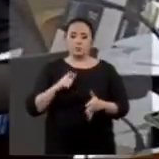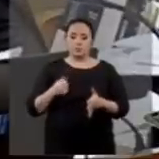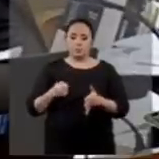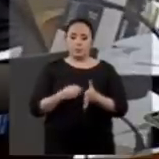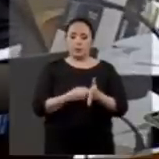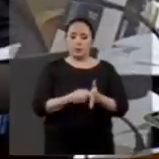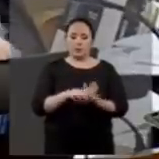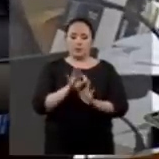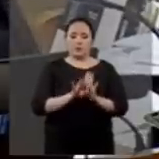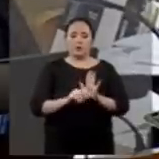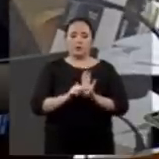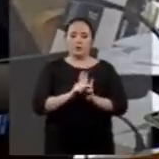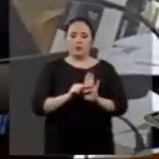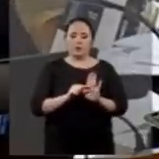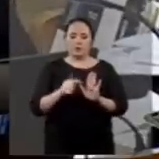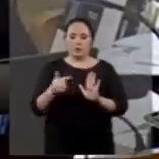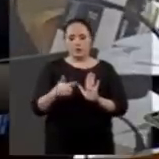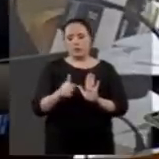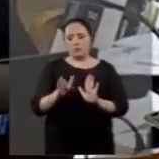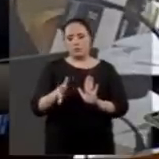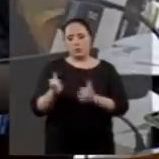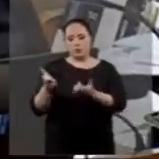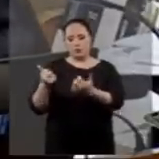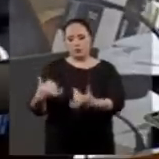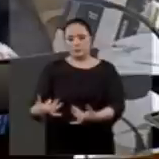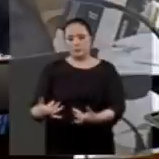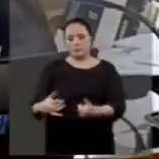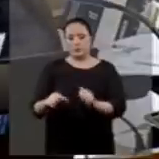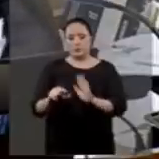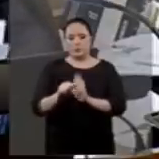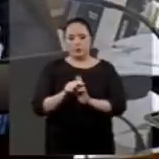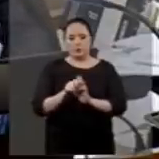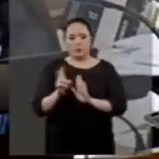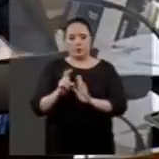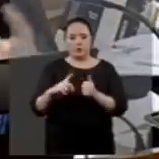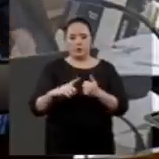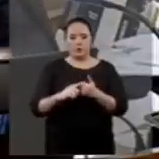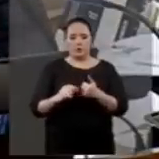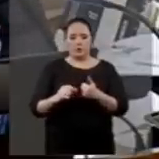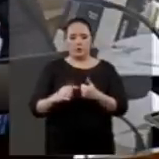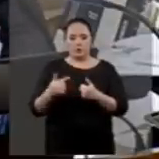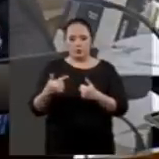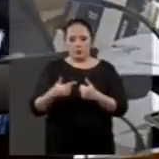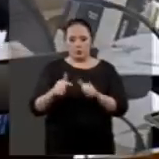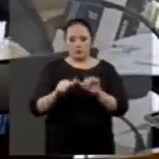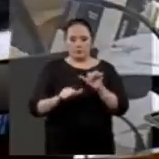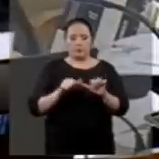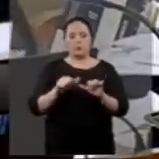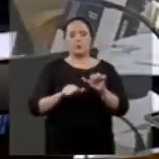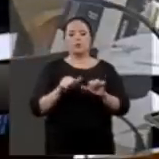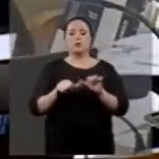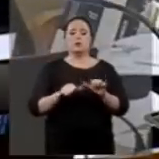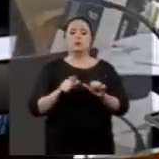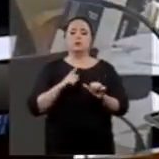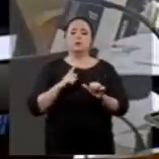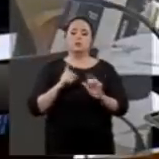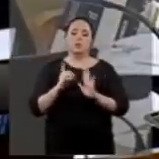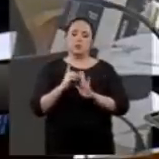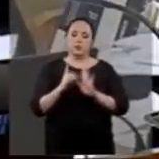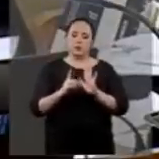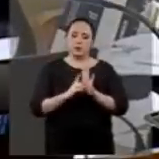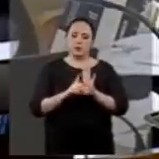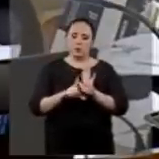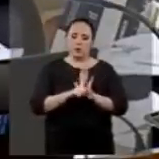exatamente... É o inciso 2º, como Vossa Excelência disse, o parágrafo 5º do artigo 2º, as alterações feitas no Decreto-Lei